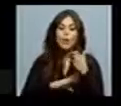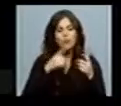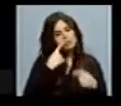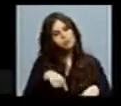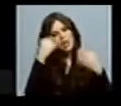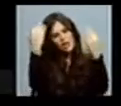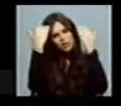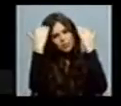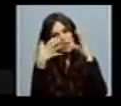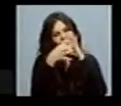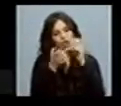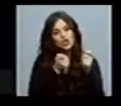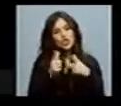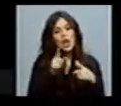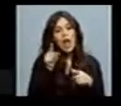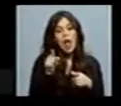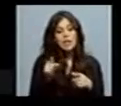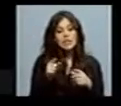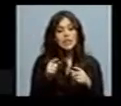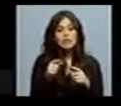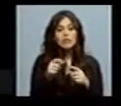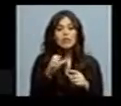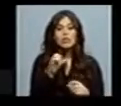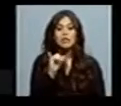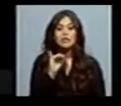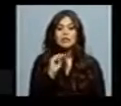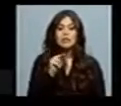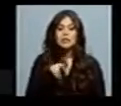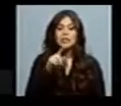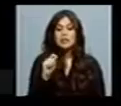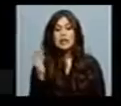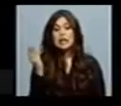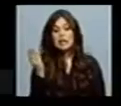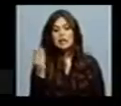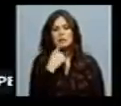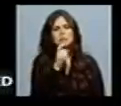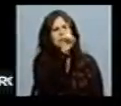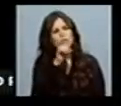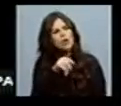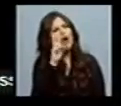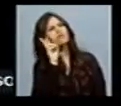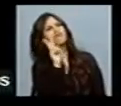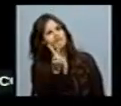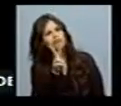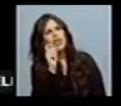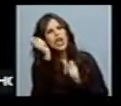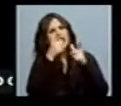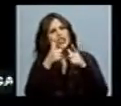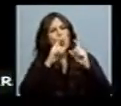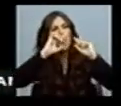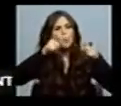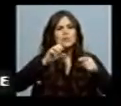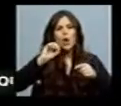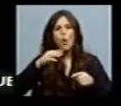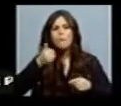sobre esta estrela, precisamente na constelação de Cisne, ou melhor, isto é uma animação, e que perguntou, aquilo que nós estamos a ver é uma estrela que está a pulsar ou é um binário? Ou